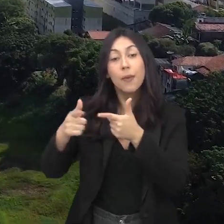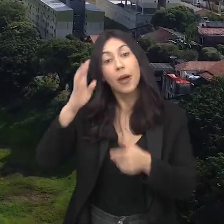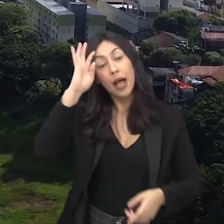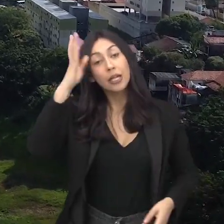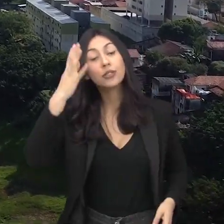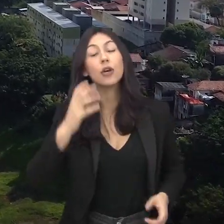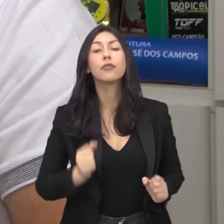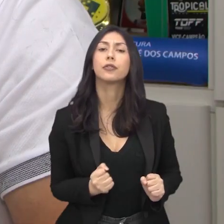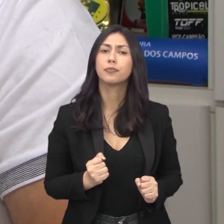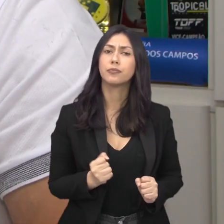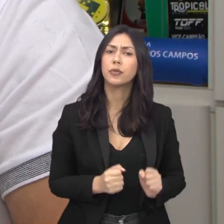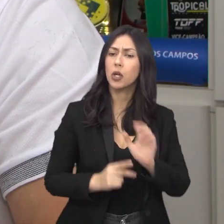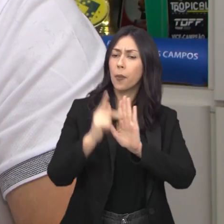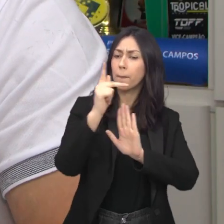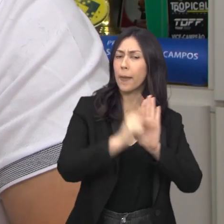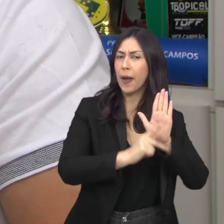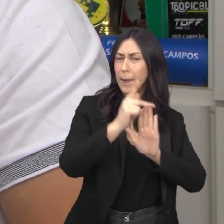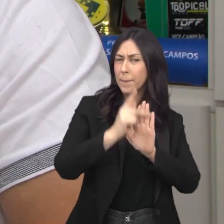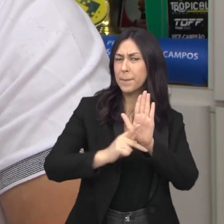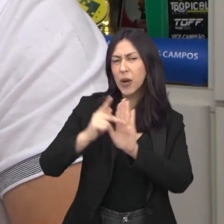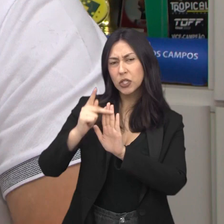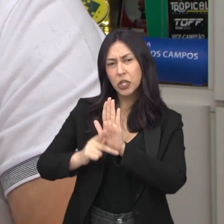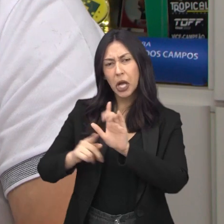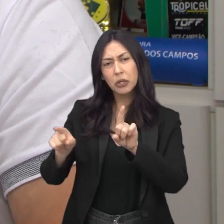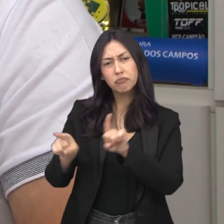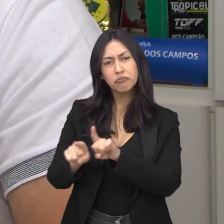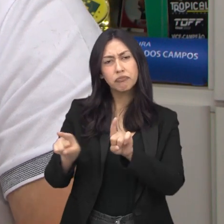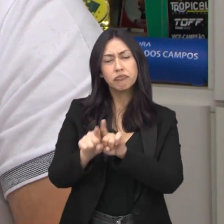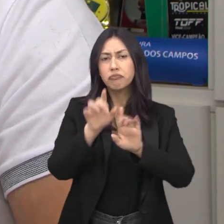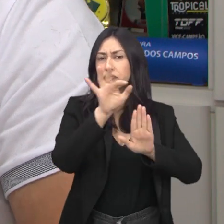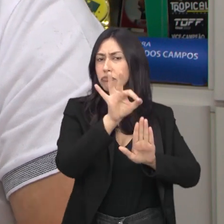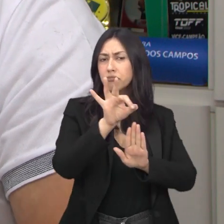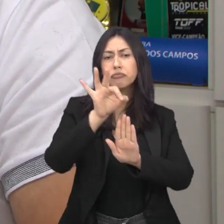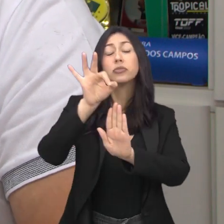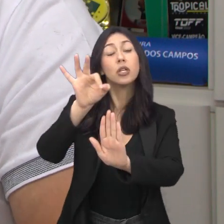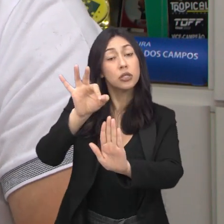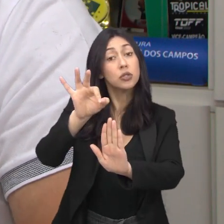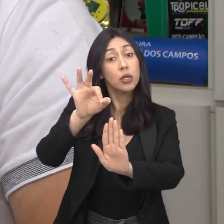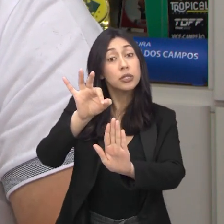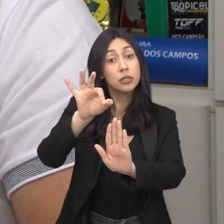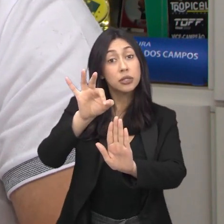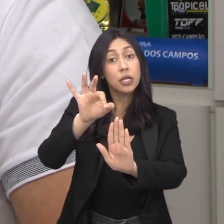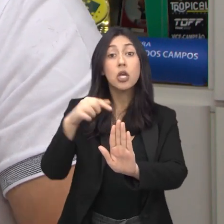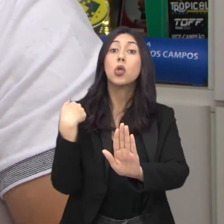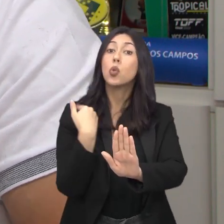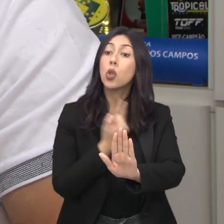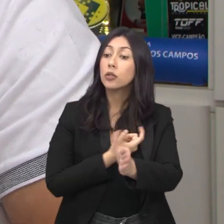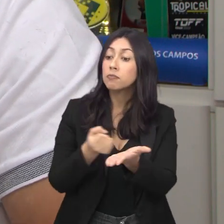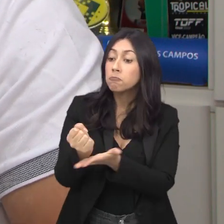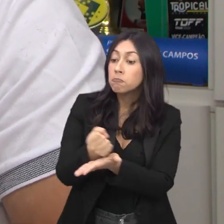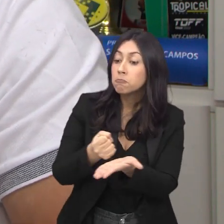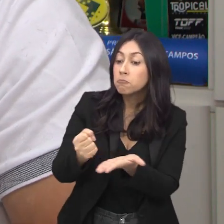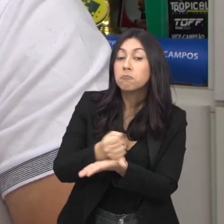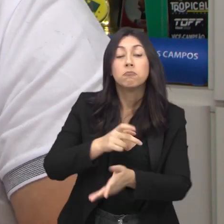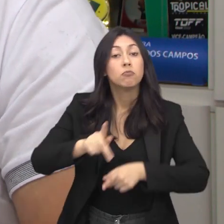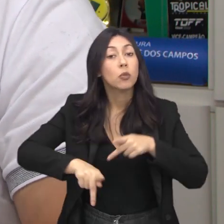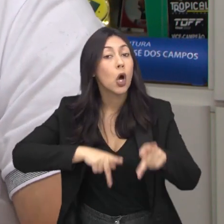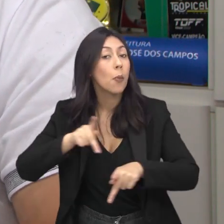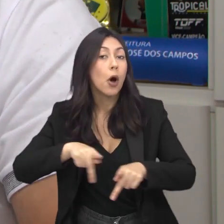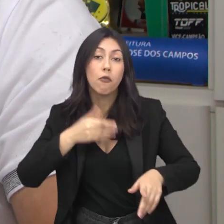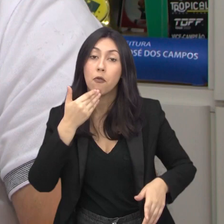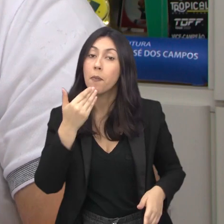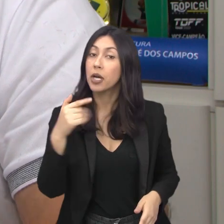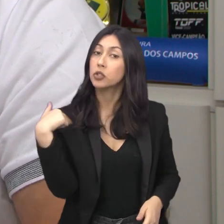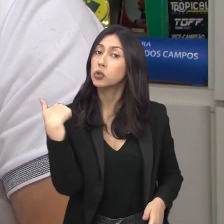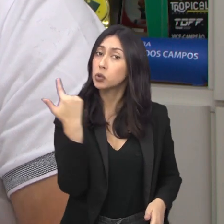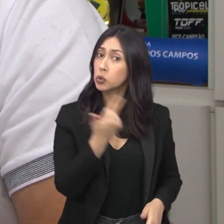para a cidade. A maioria dos nossos projetos, das nossas indicações, são pautados pela solicitação da